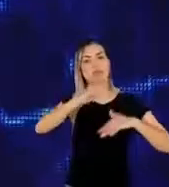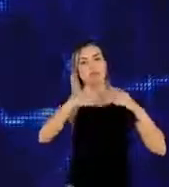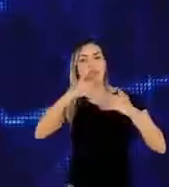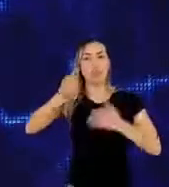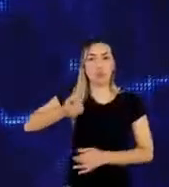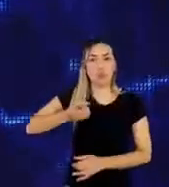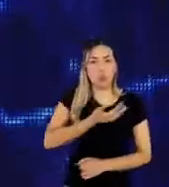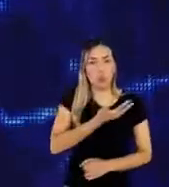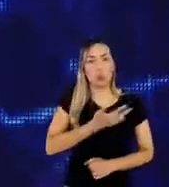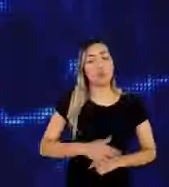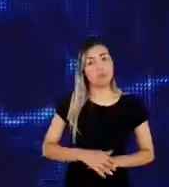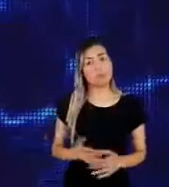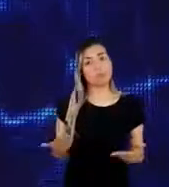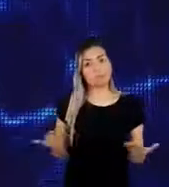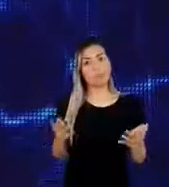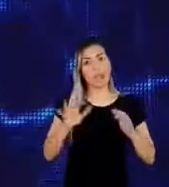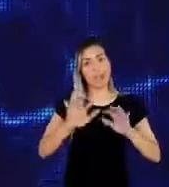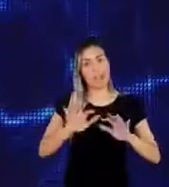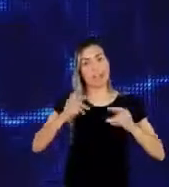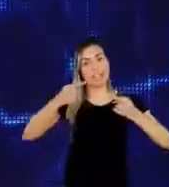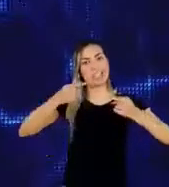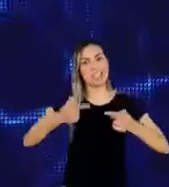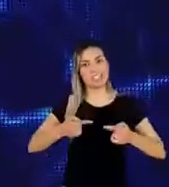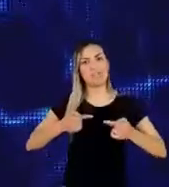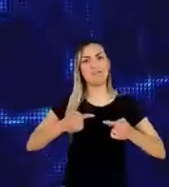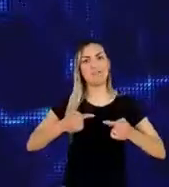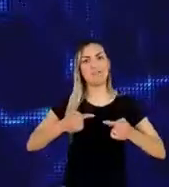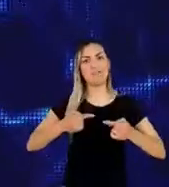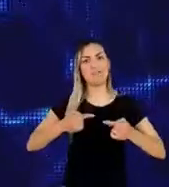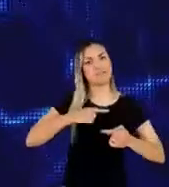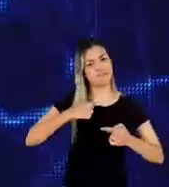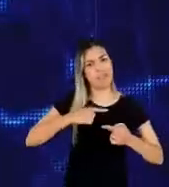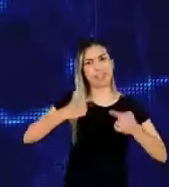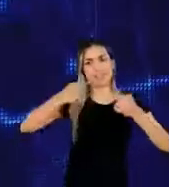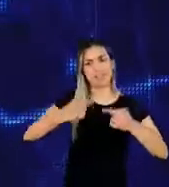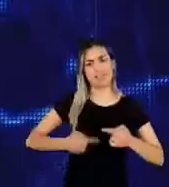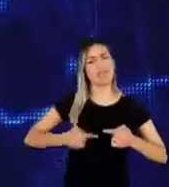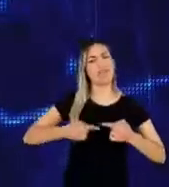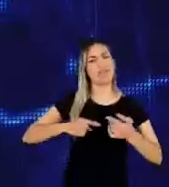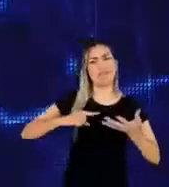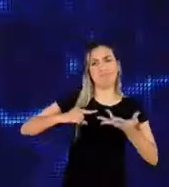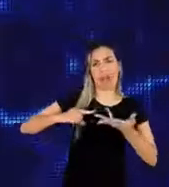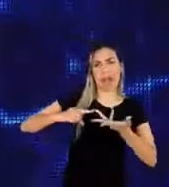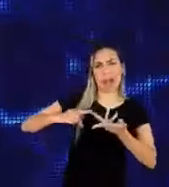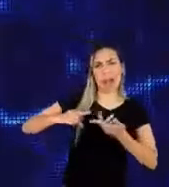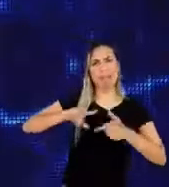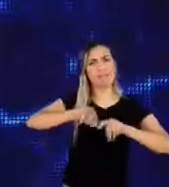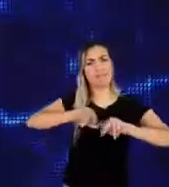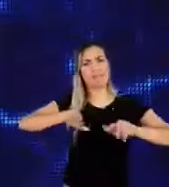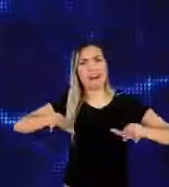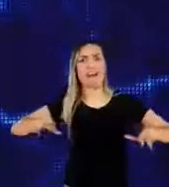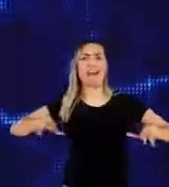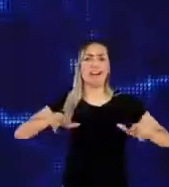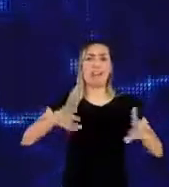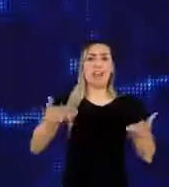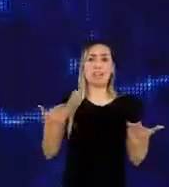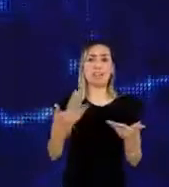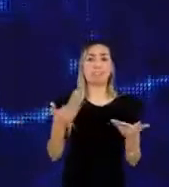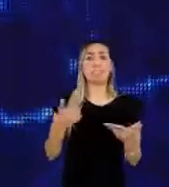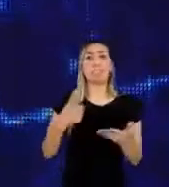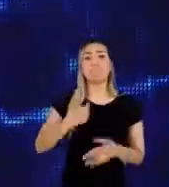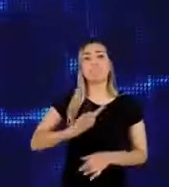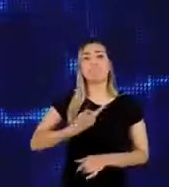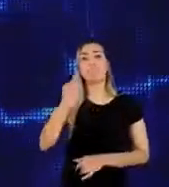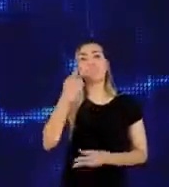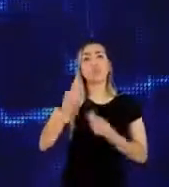aqui é o nosso desafio, eu diria que é um desafio a várias mãos, que talvez a maneira correta da gente endereçar